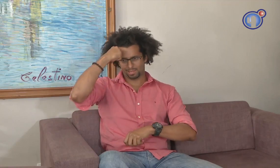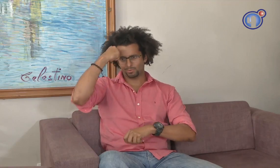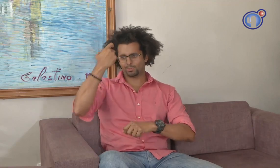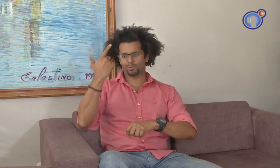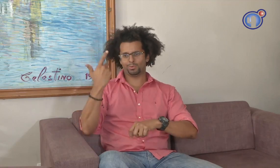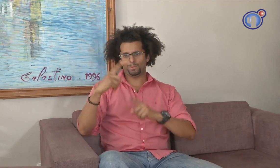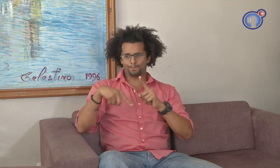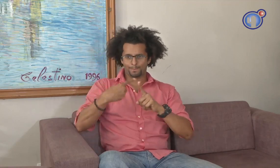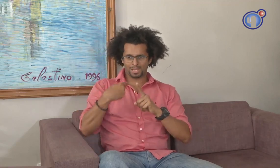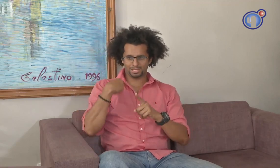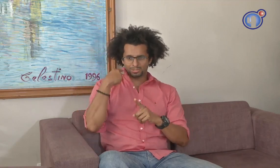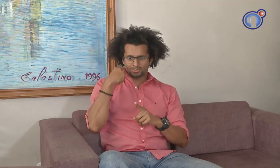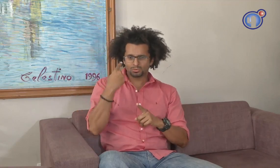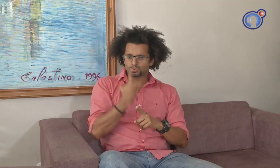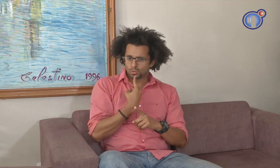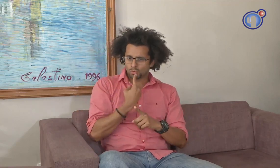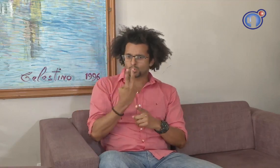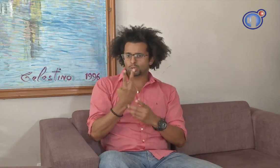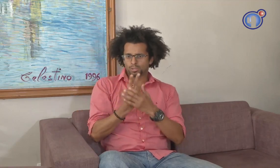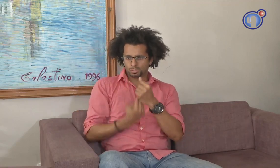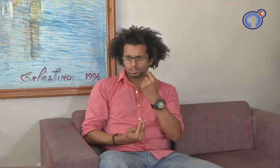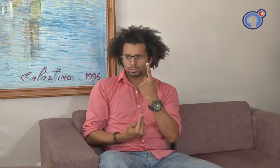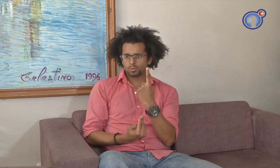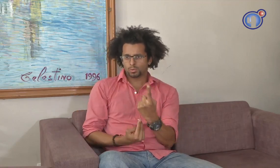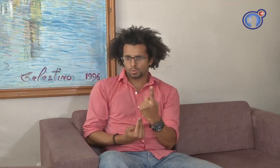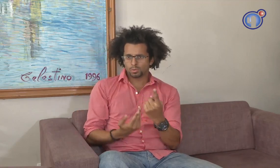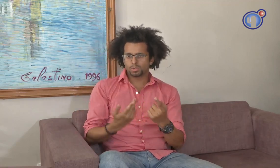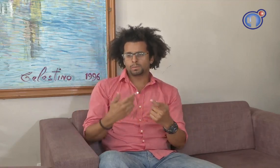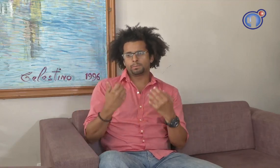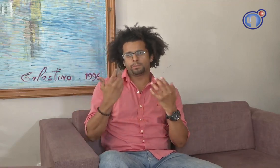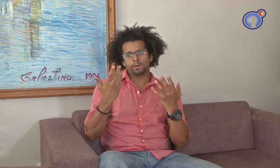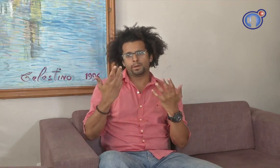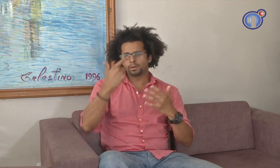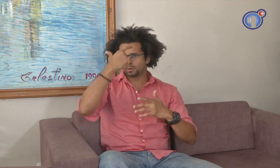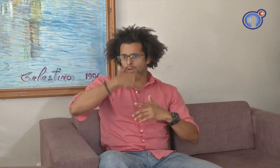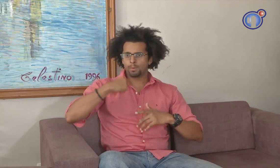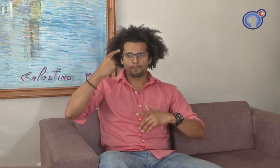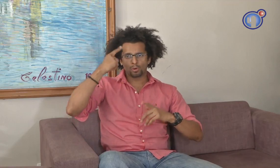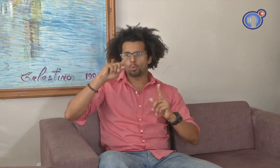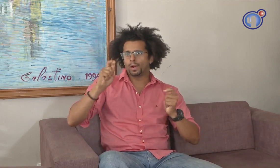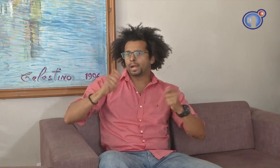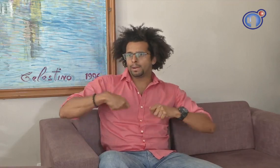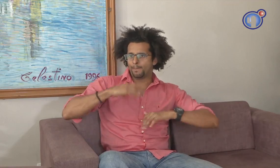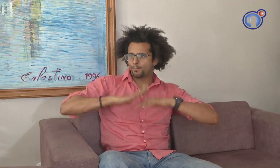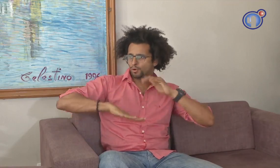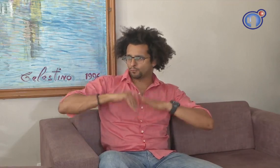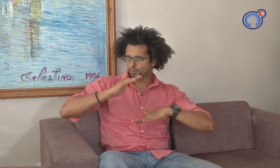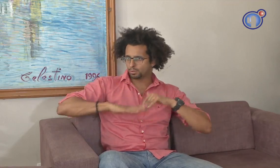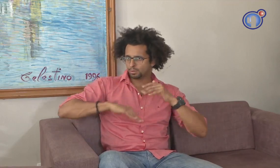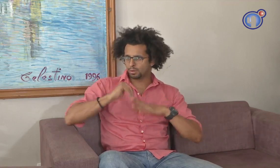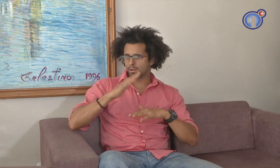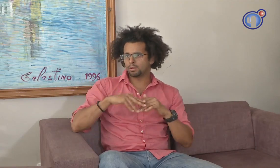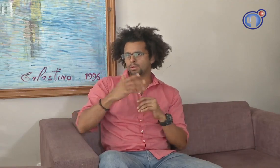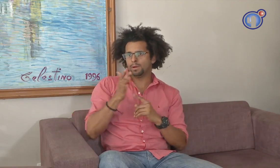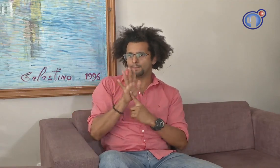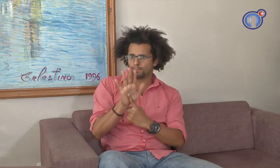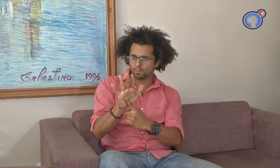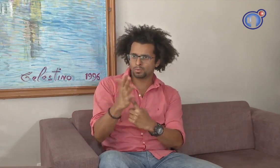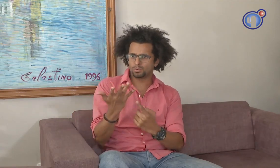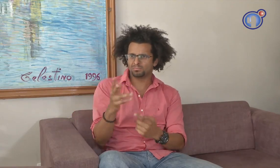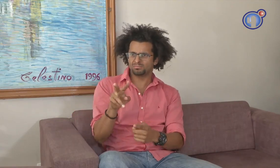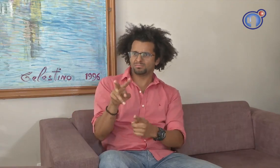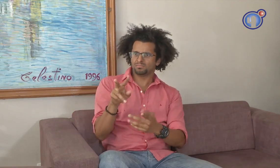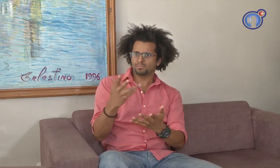Então, eu percebo que por eu ser negro e também por eu ser surdo, então as pessoas pensam que eu não sou capaz de ser